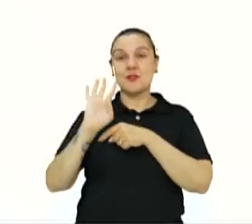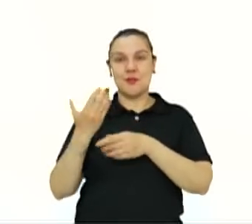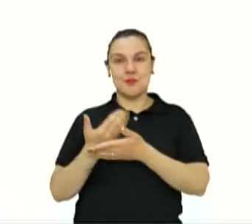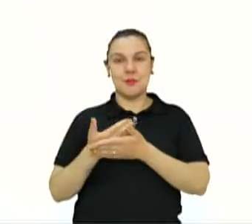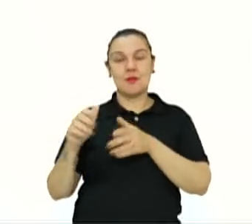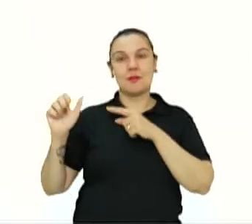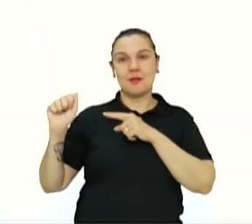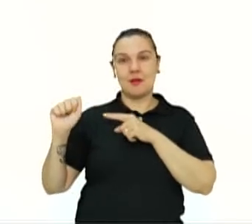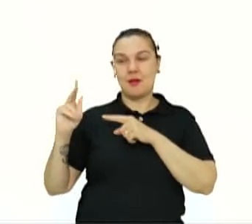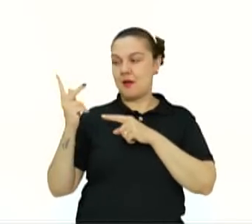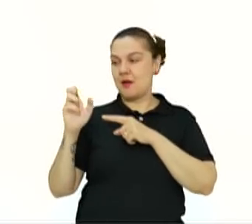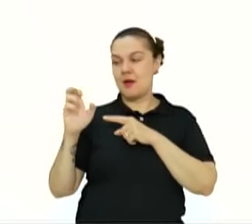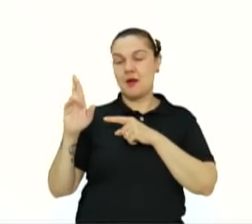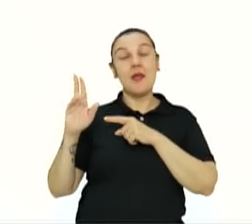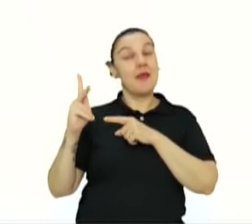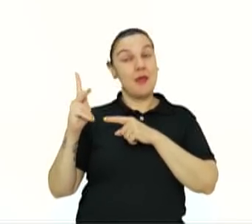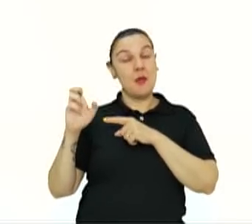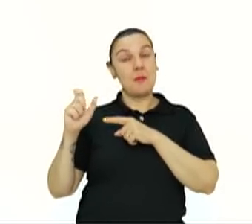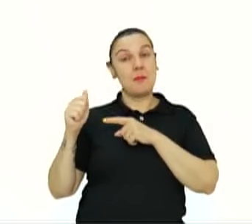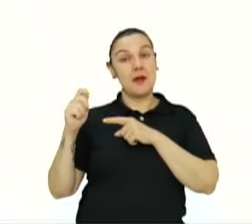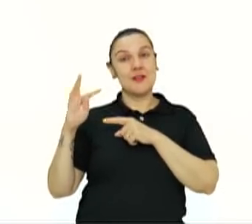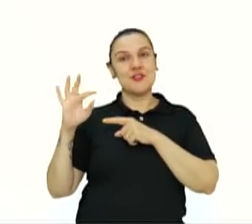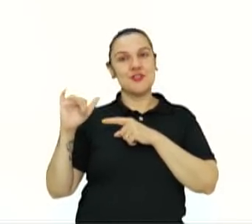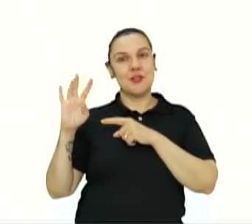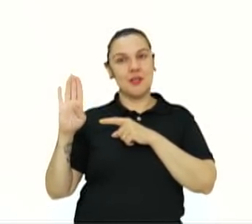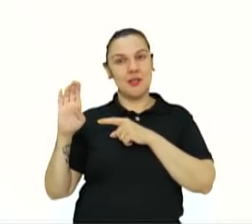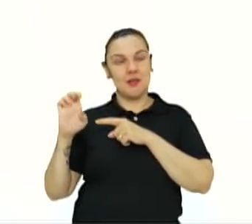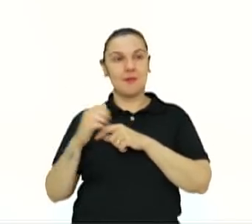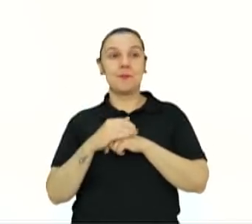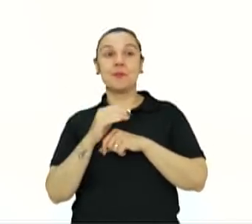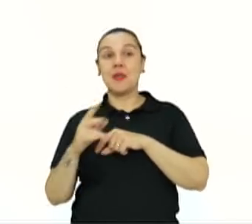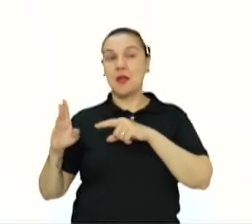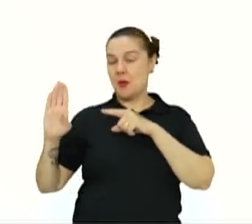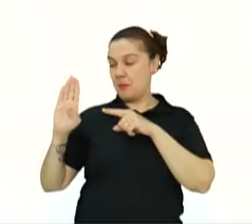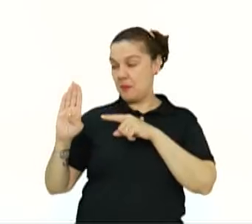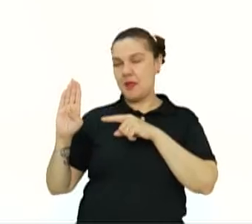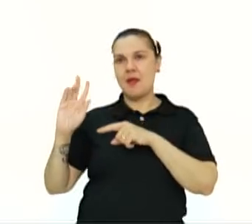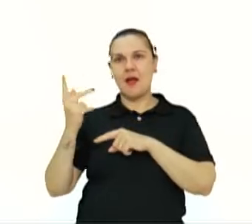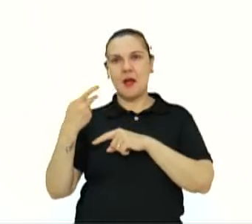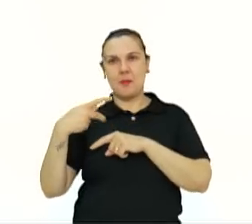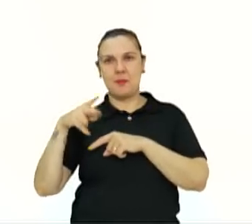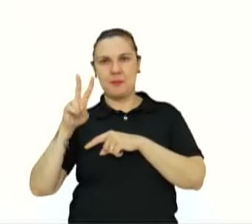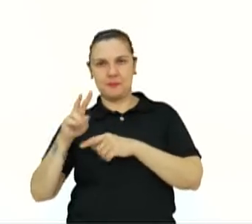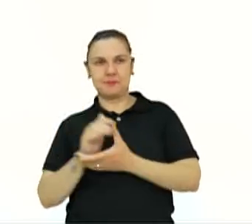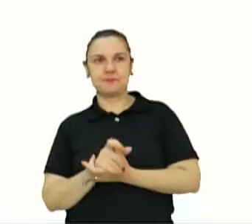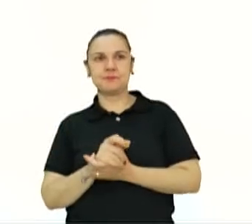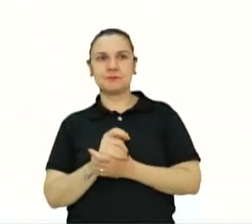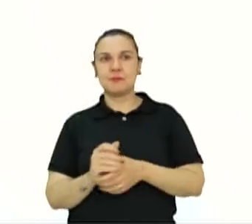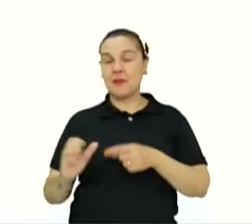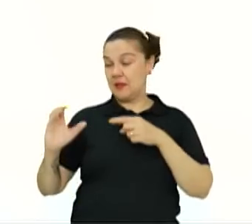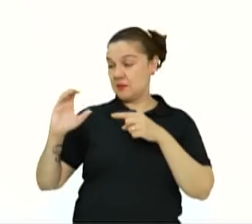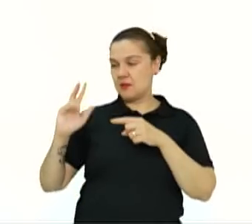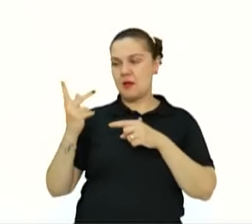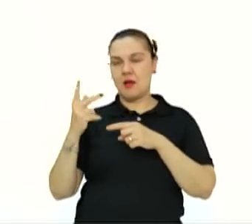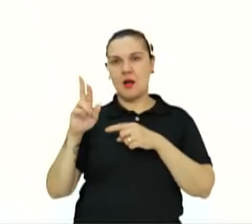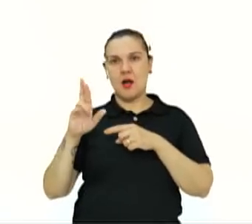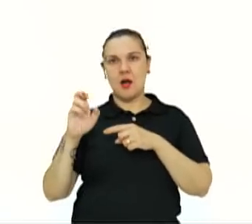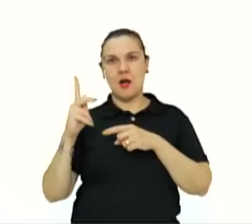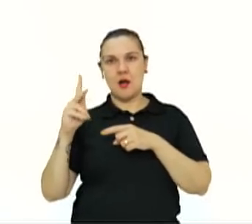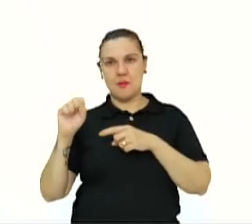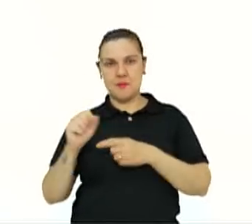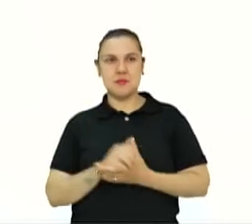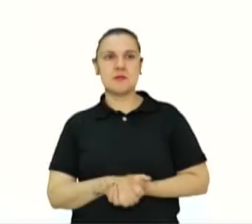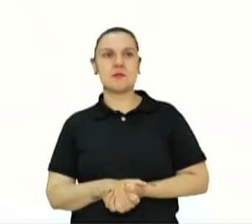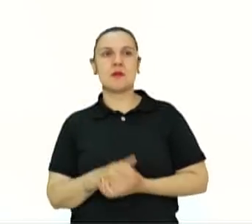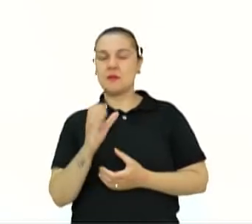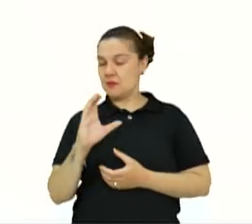estudou. A letra A, a hepatite B. Na letra B, HPV. Na letra C, herpes.